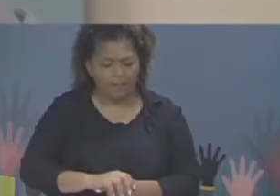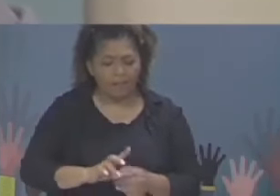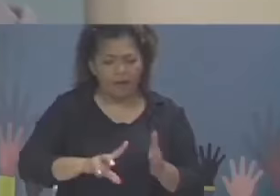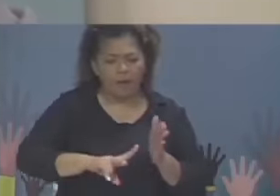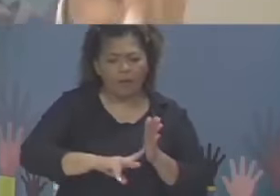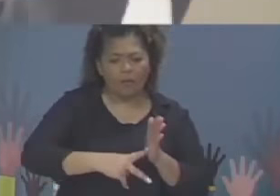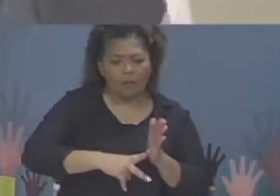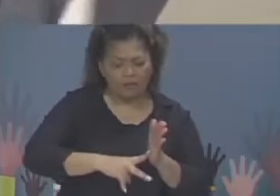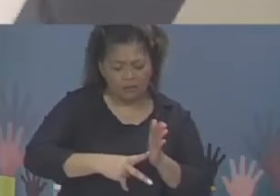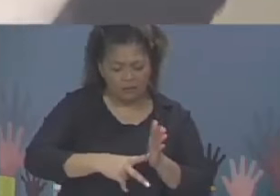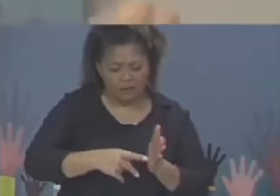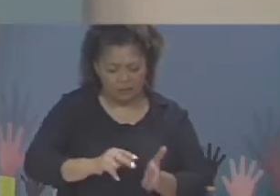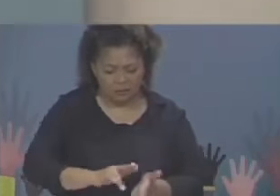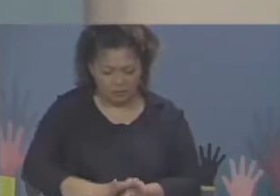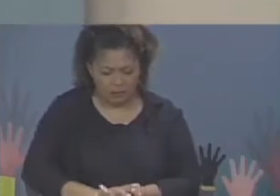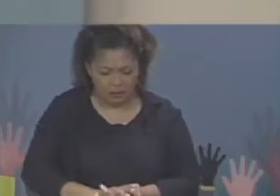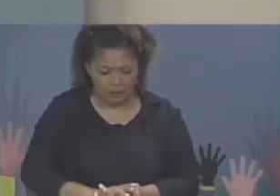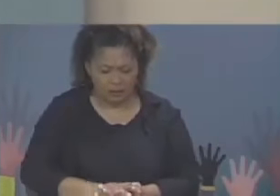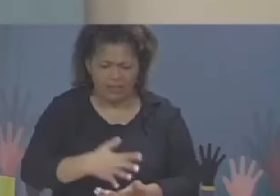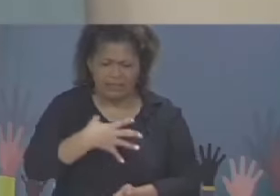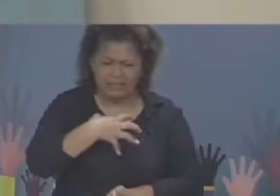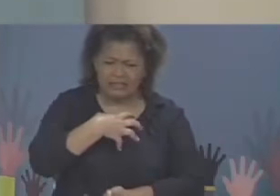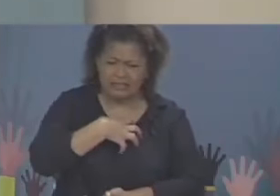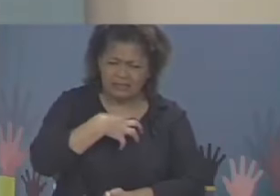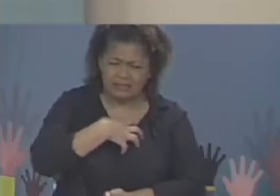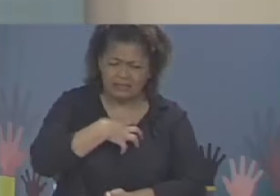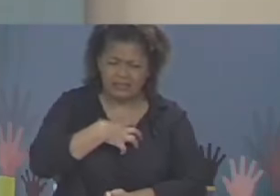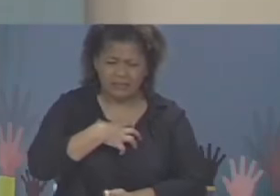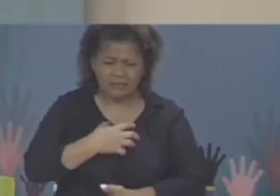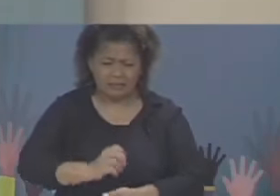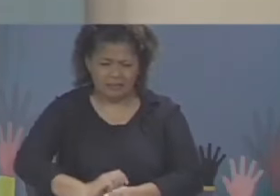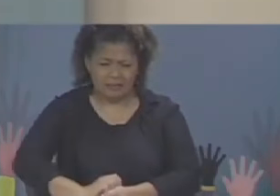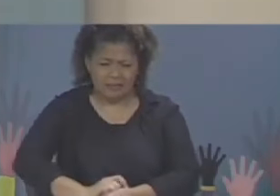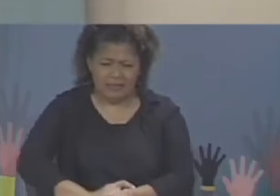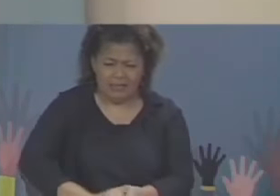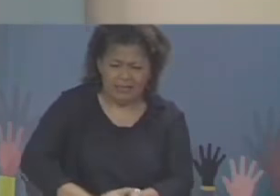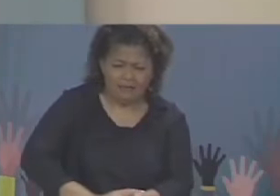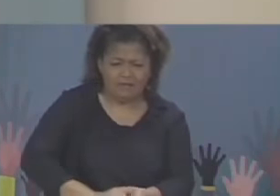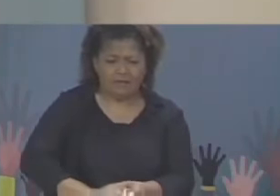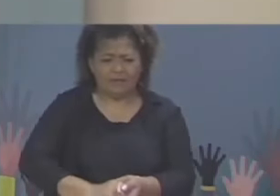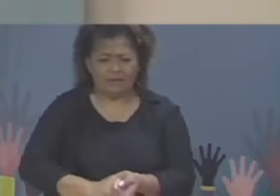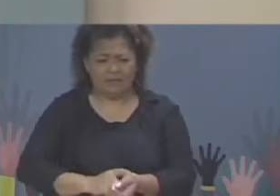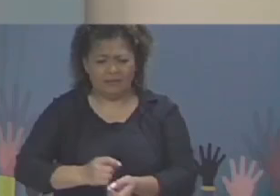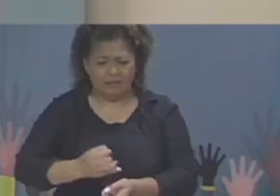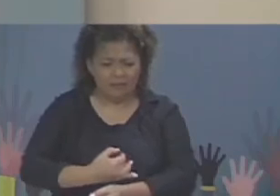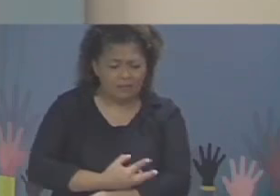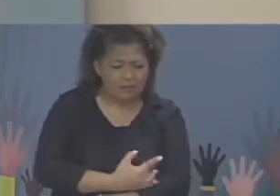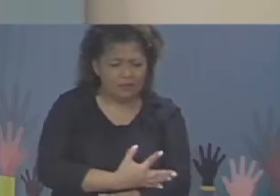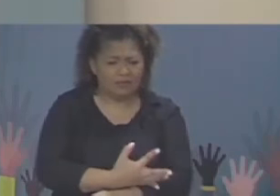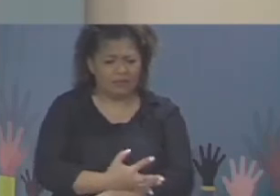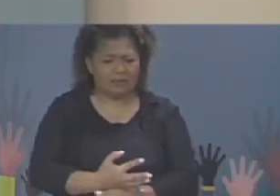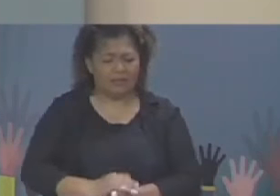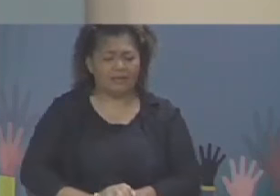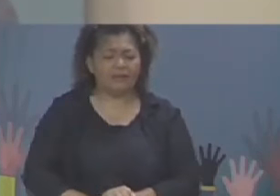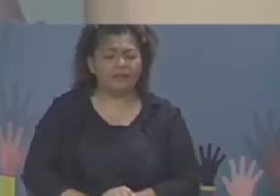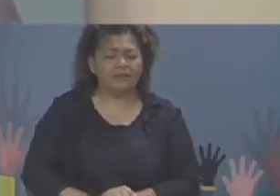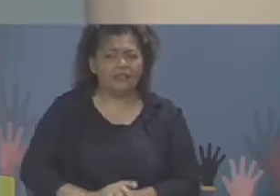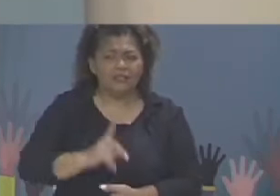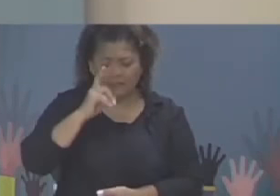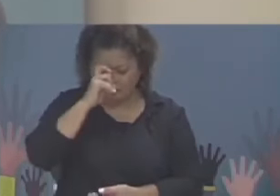Conselho Federal, ao passo que se sentiram muito aviltados numa APAF, que é a Assembleia das Políticas Administrativas e Financeiras do